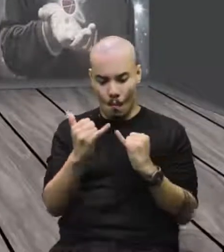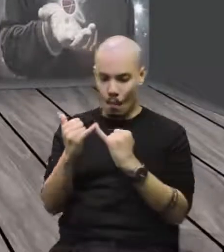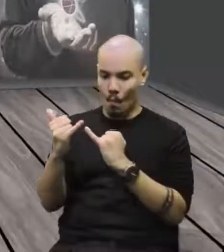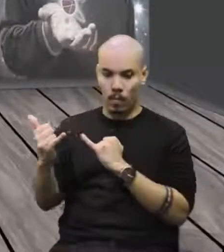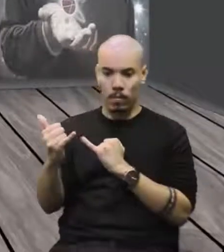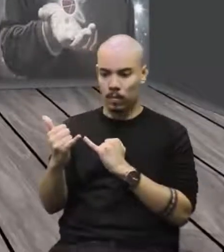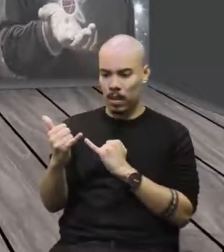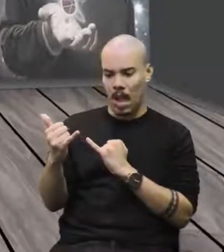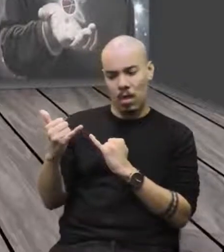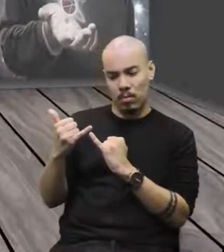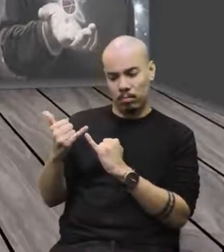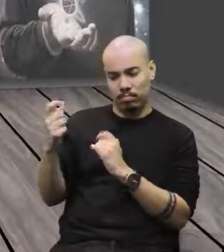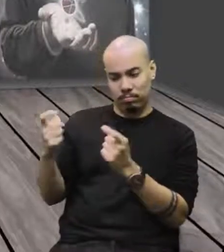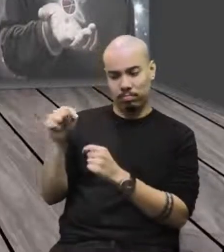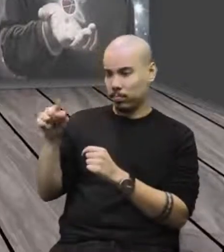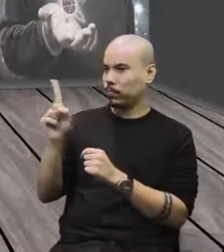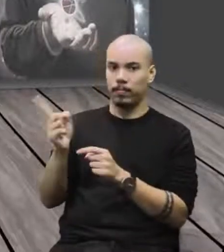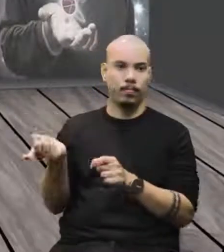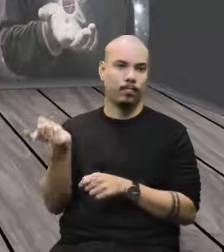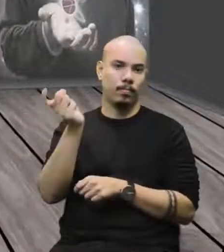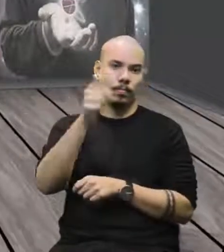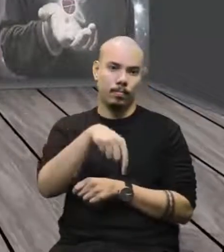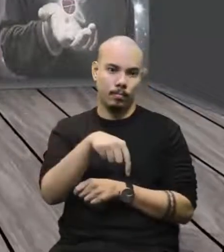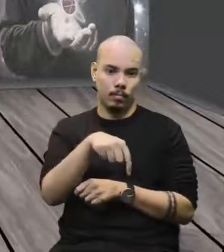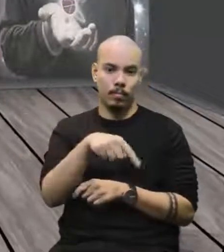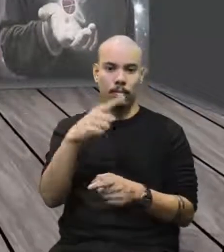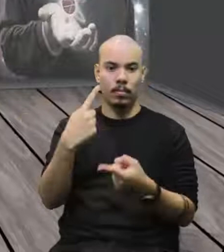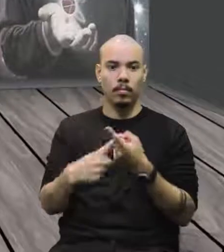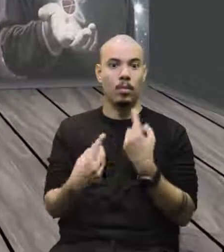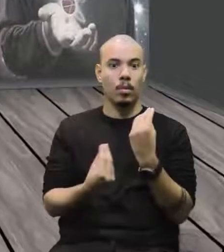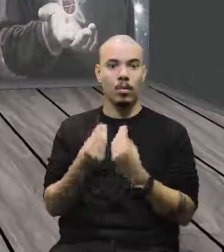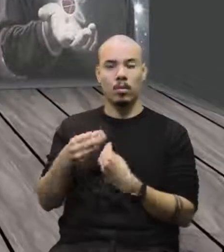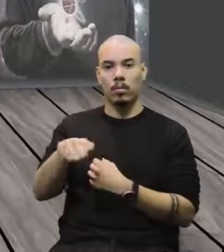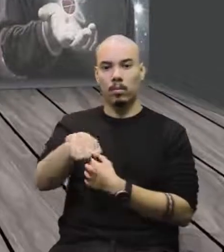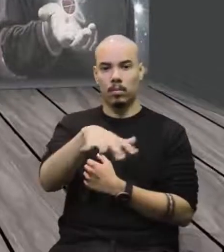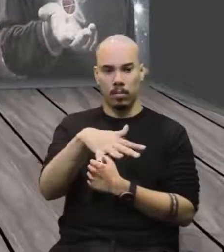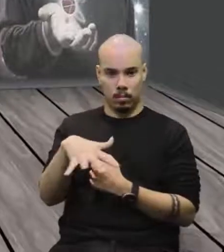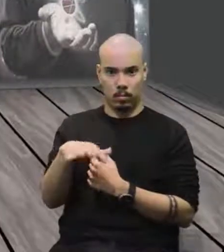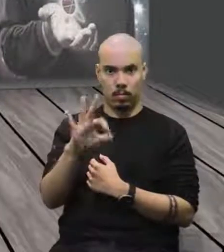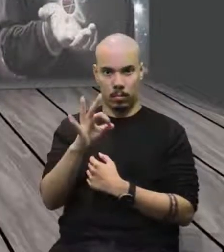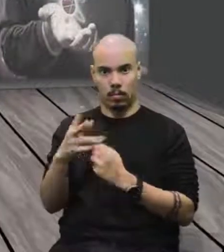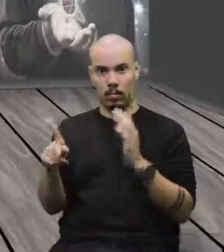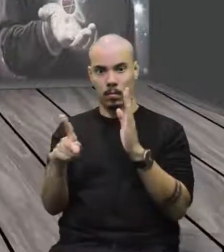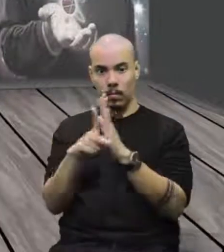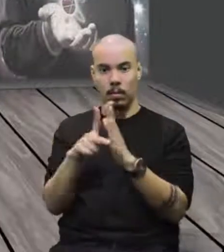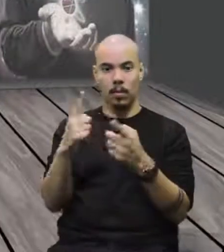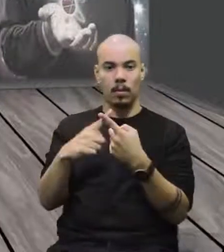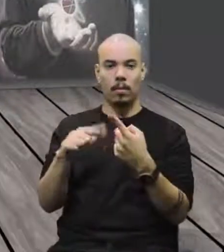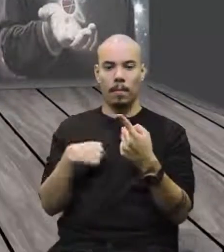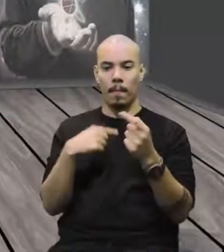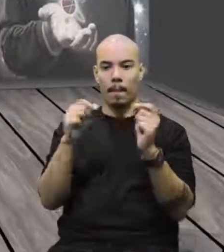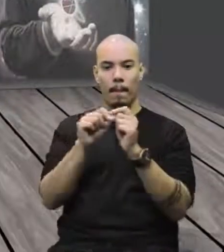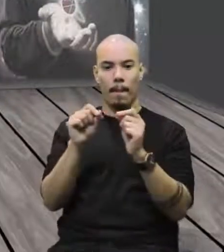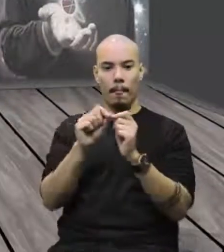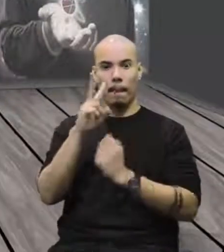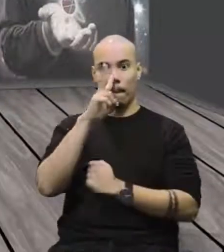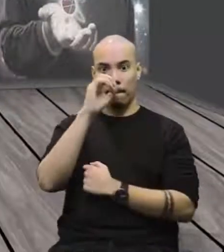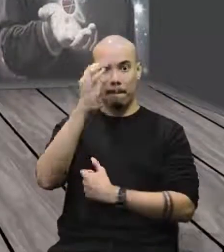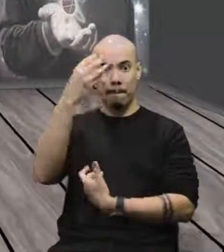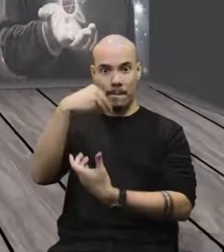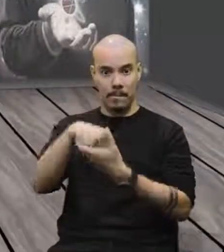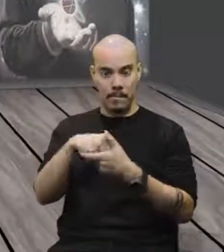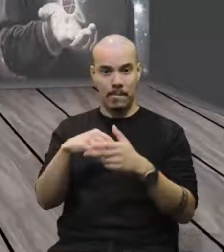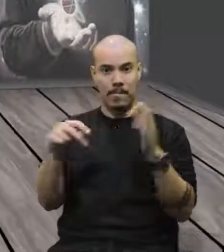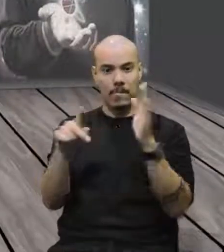condutor, você não preocupa com o segundo condutor, tá? Com o campo do segundo condutor. Porque nós estamos fazendo a força no